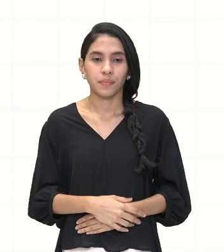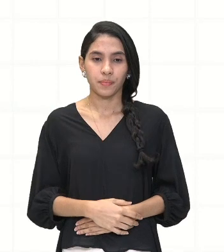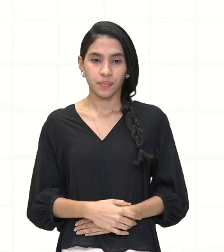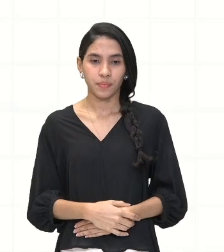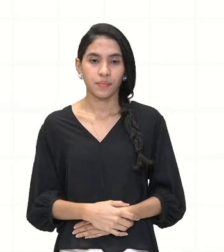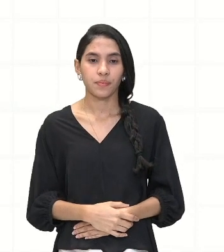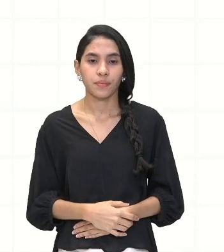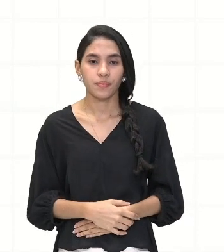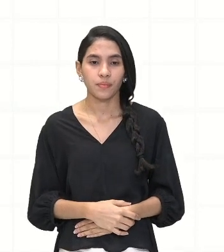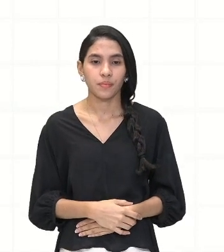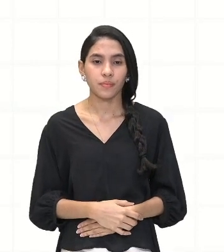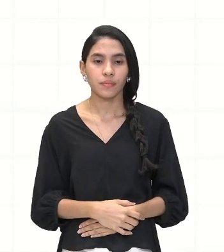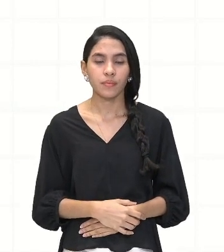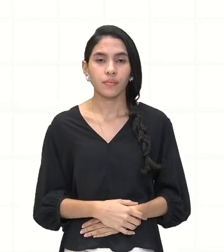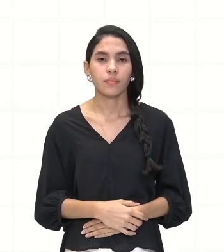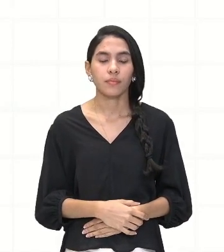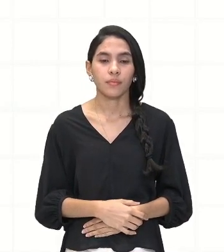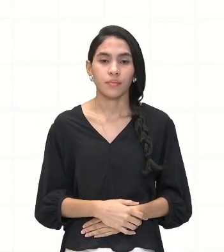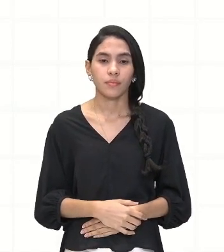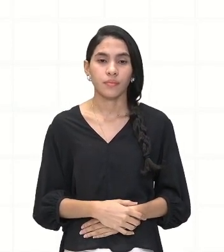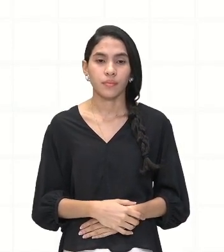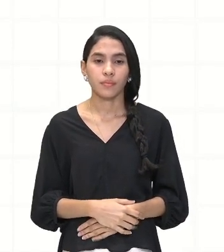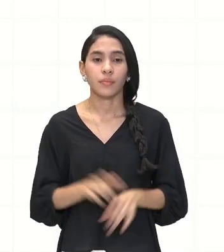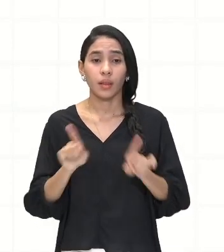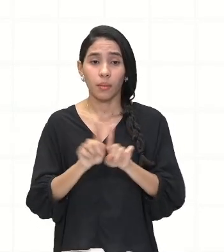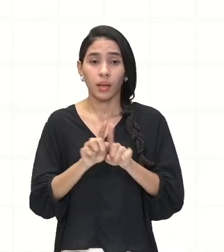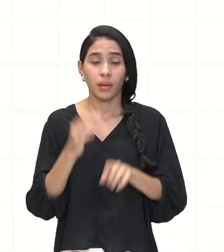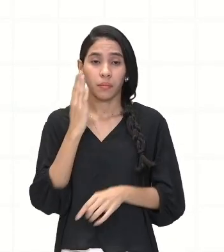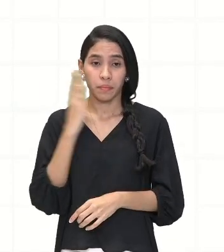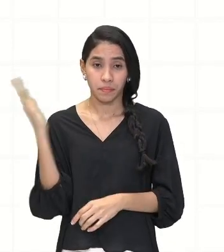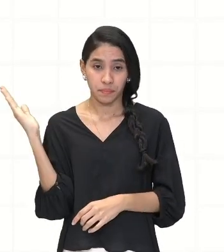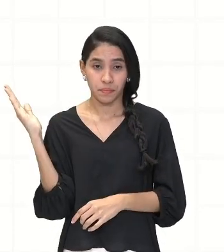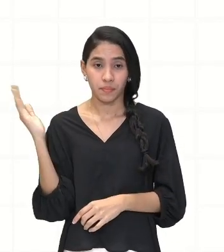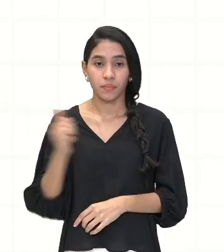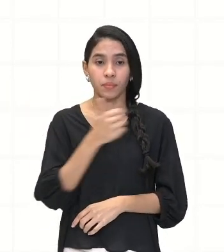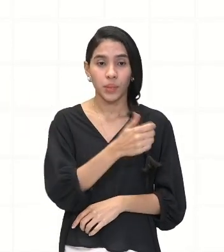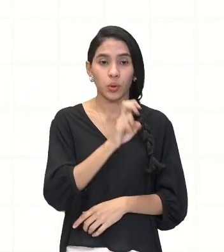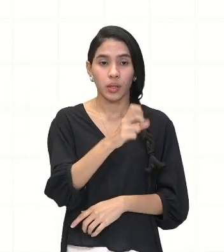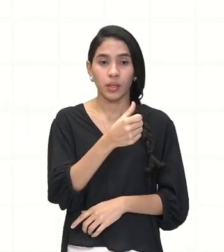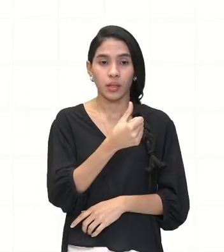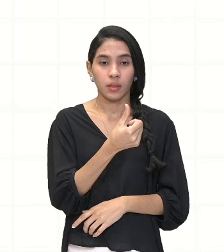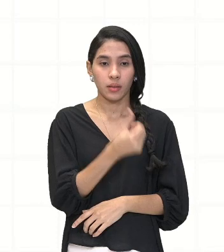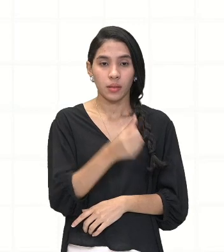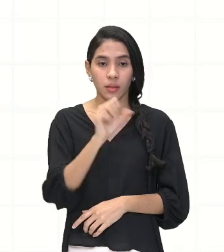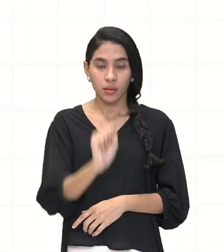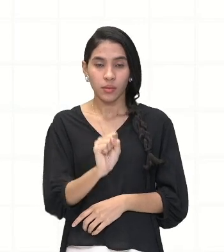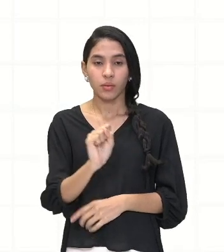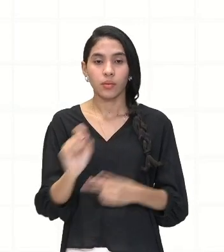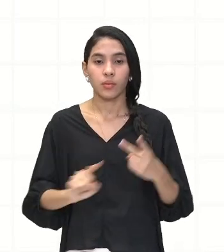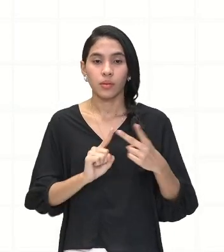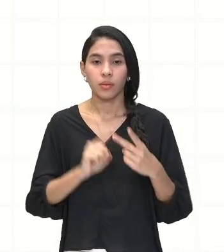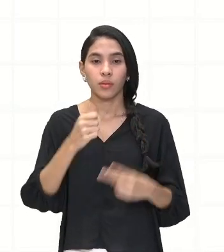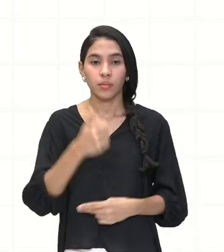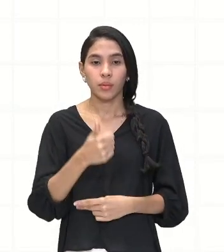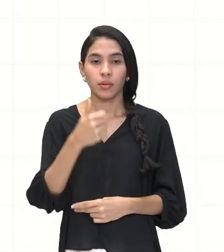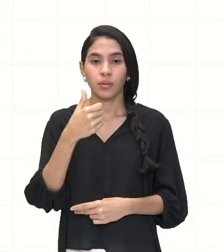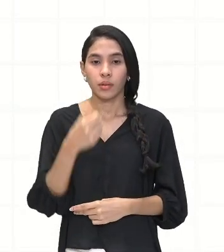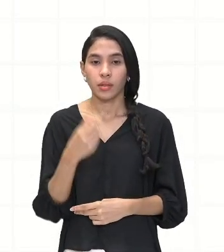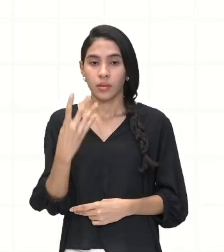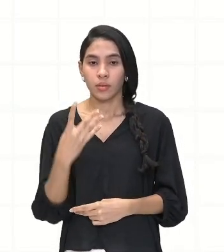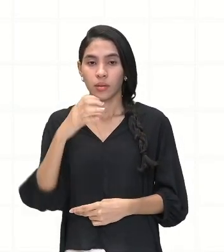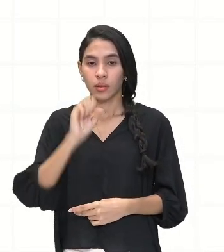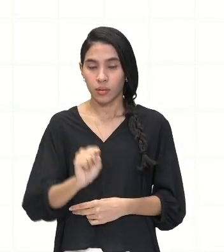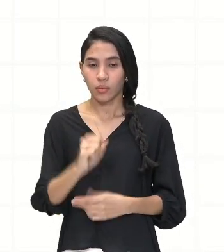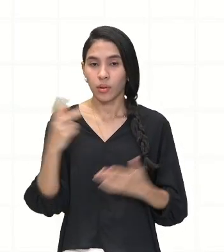E nos Países Baixos, entre 1568 e 1648, ocorreu